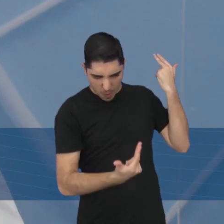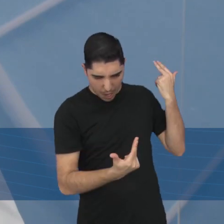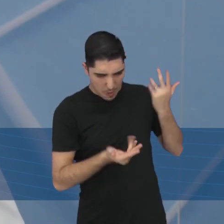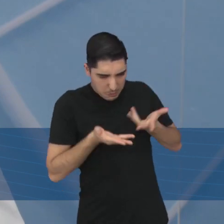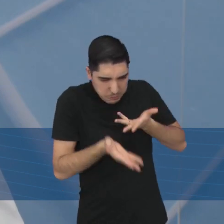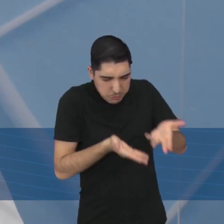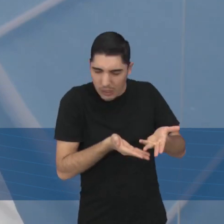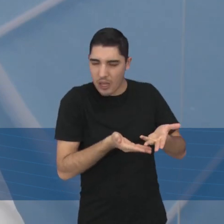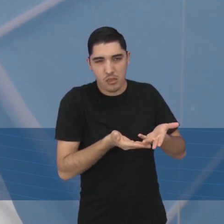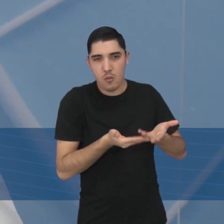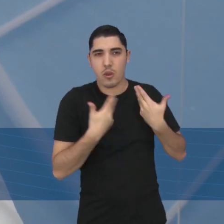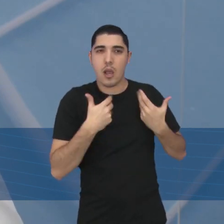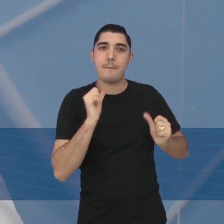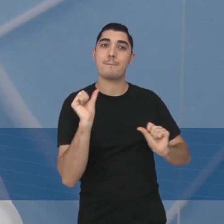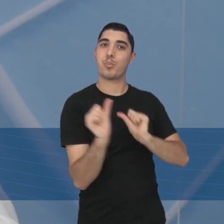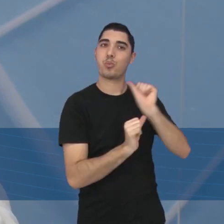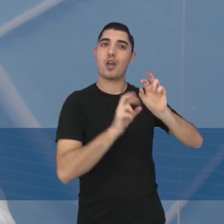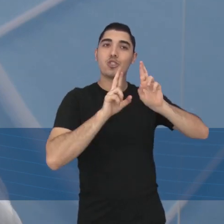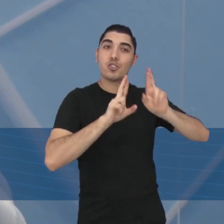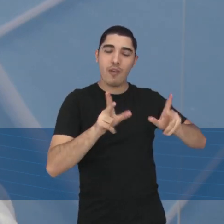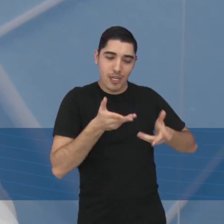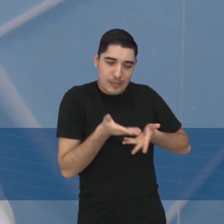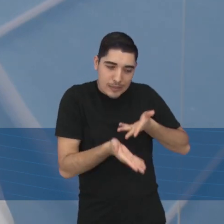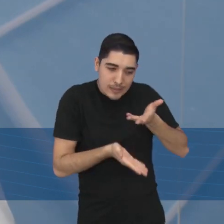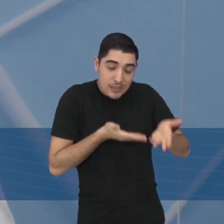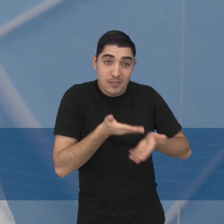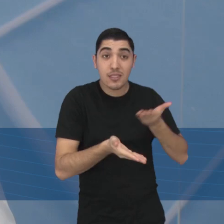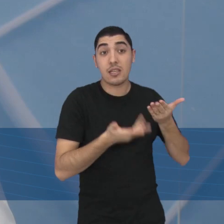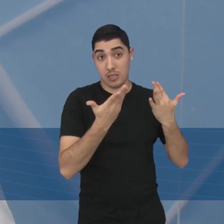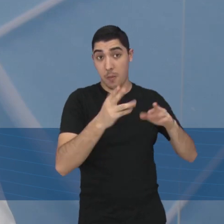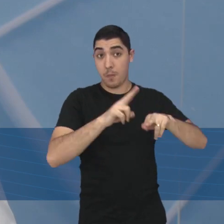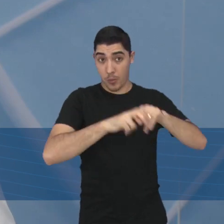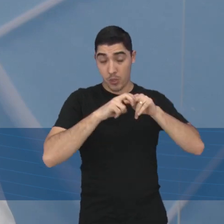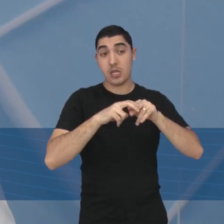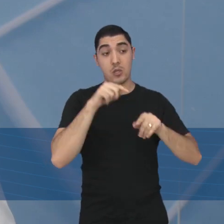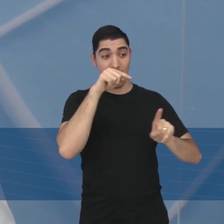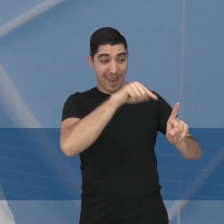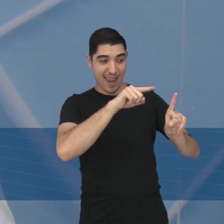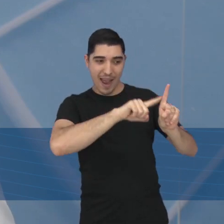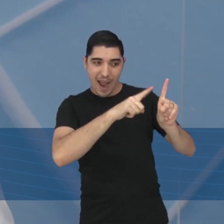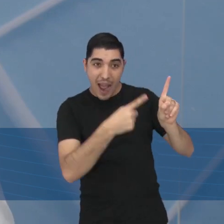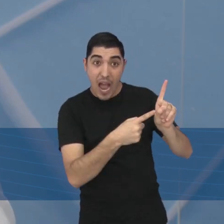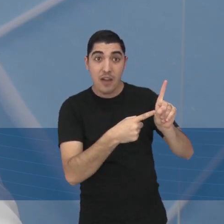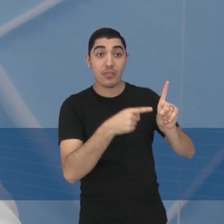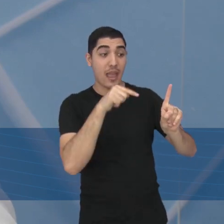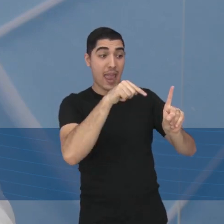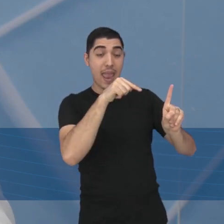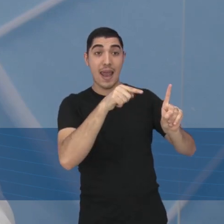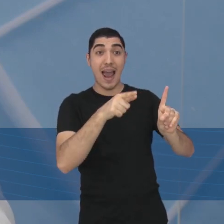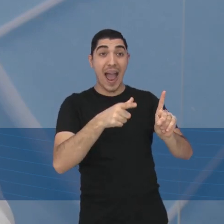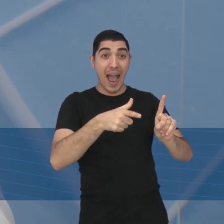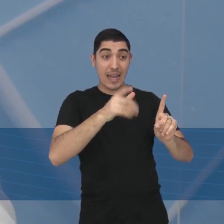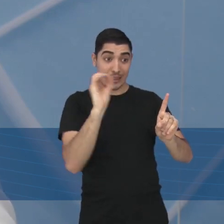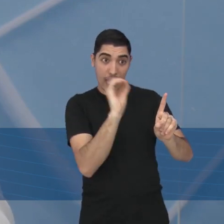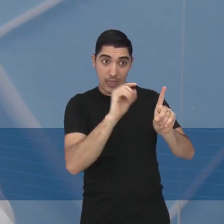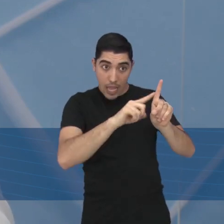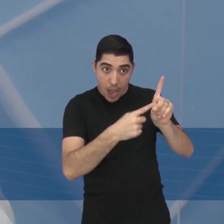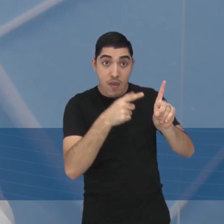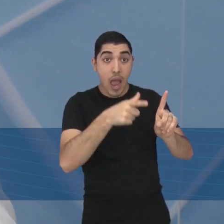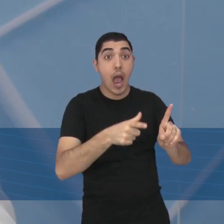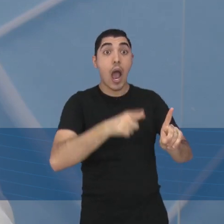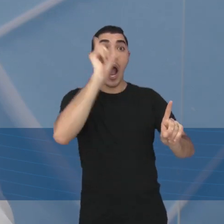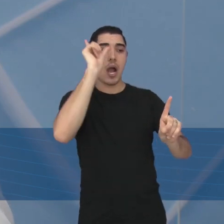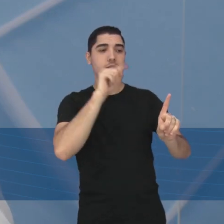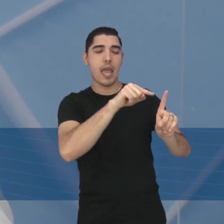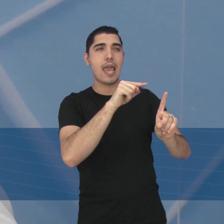de se ver. E se isso é feito antes de gestar, é melhor ainda para a mulher, porque aí ela não entra numa crise no momento que ela